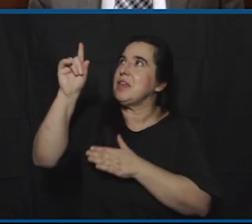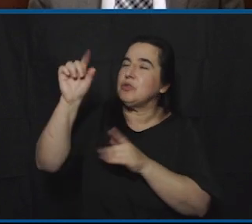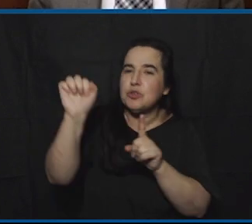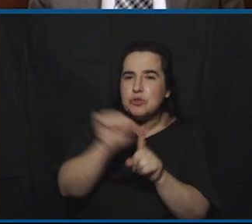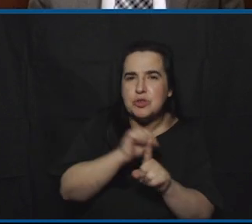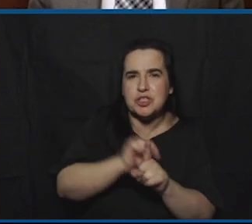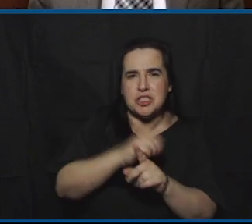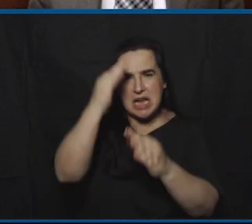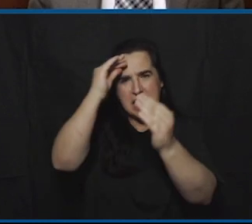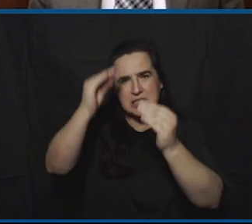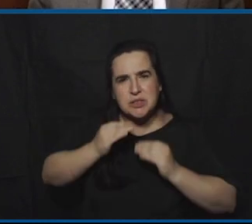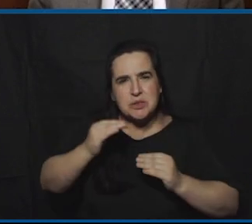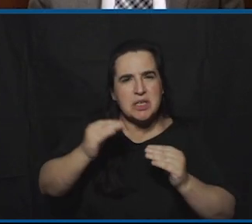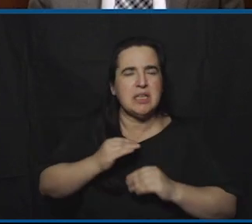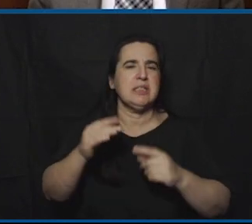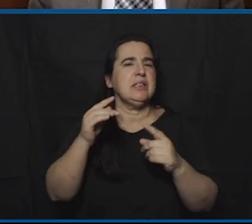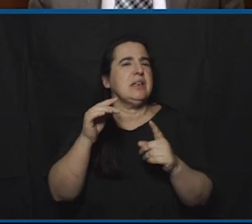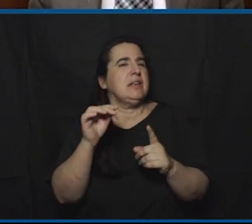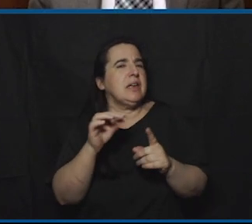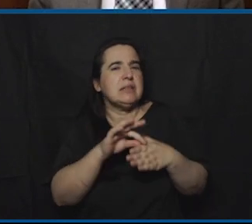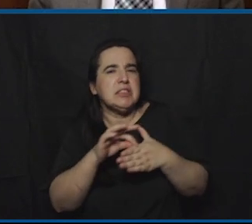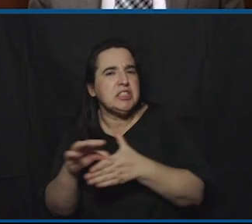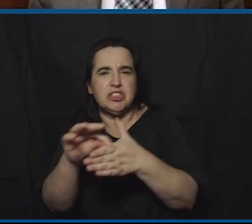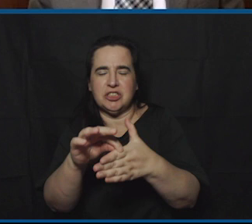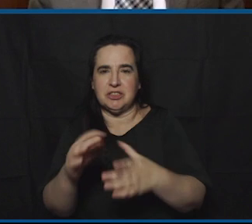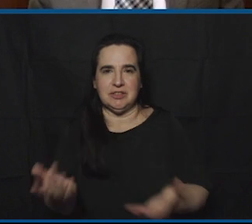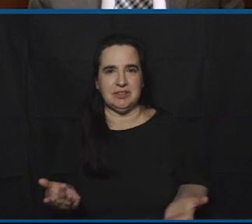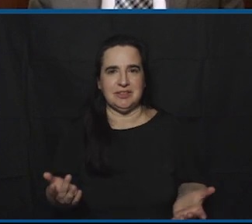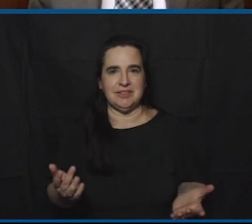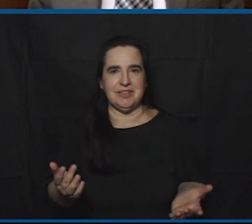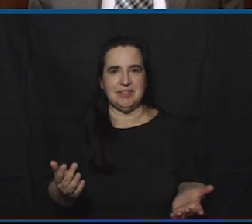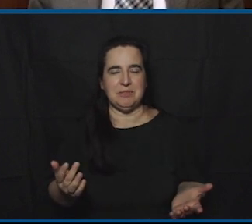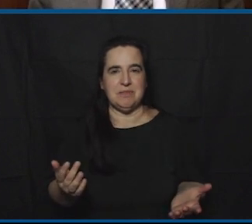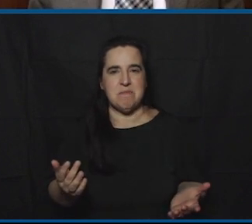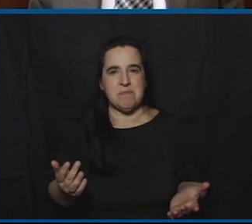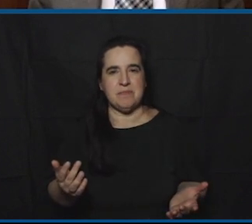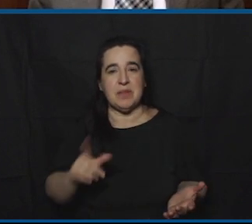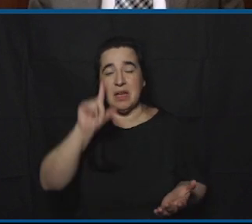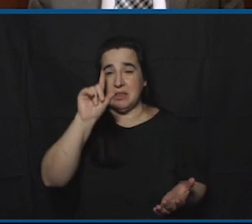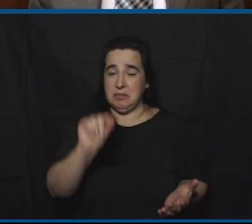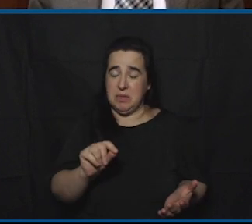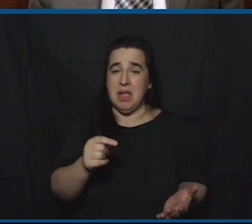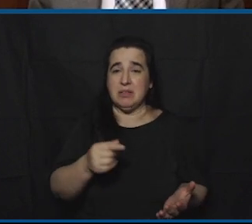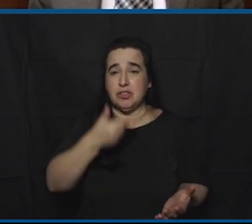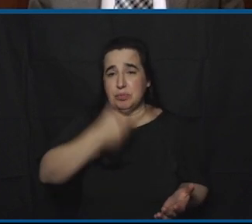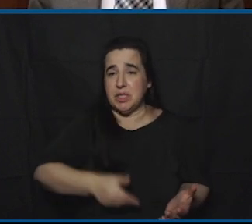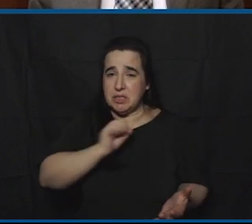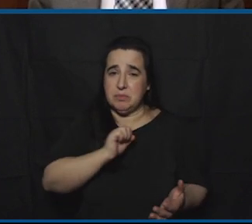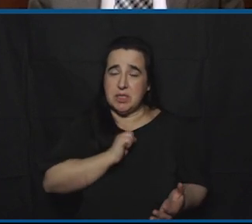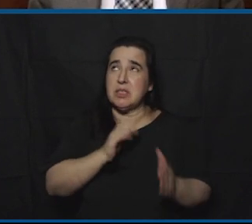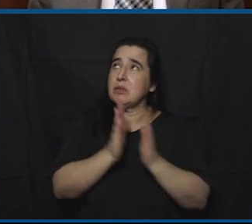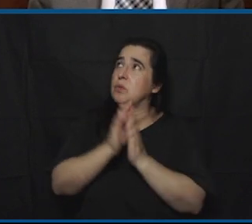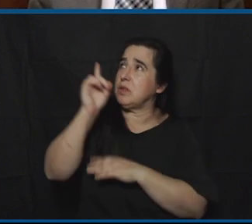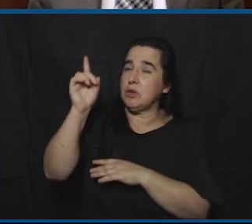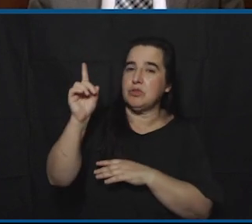corrigir, a disciplinar, a educar os seus filhos. E eu revejo também, até mesmo na minha experiência com Deus, e reconheço